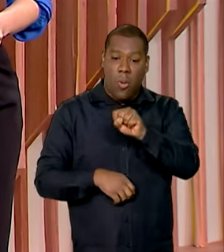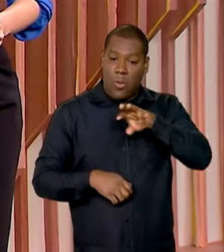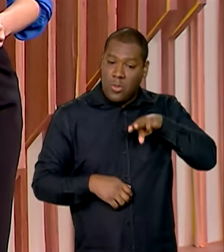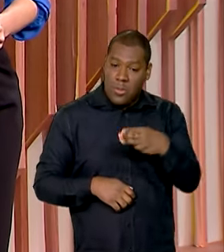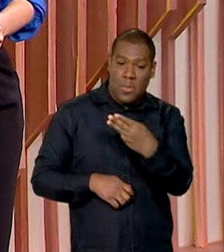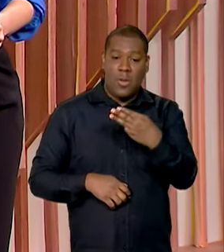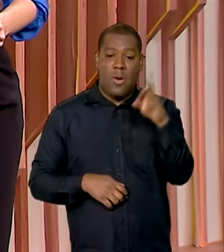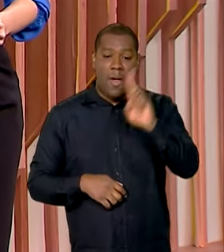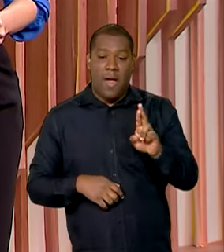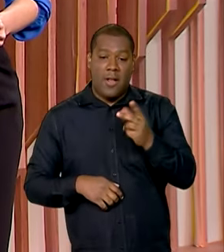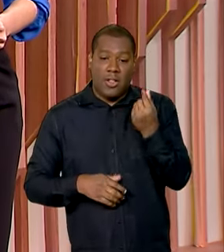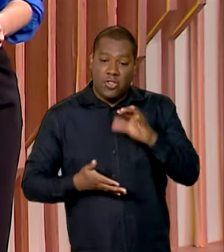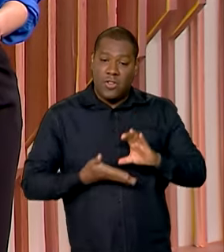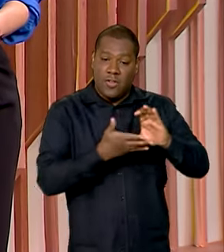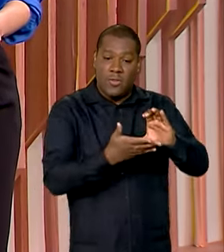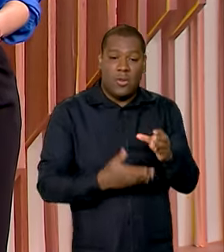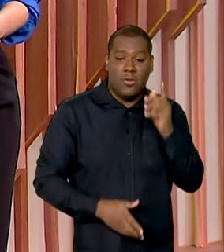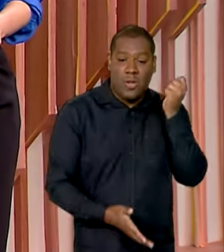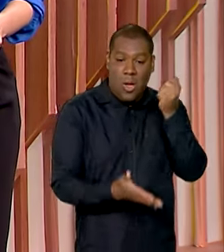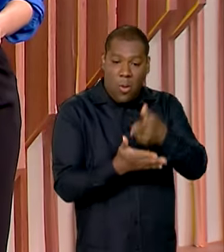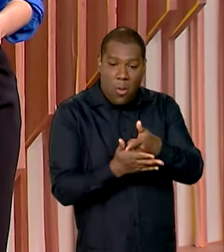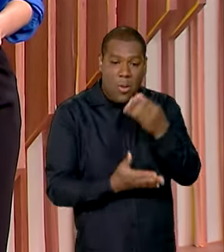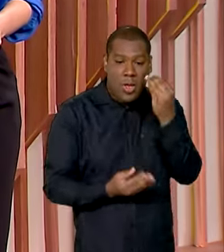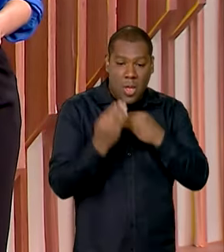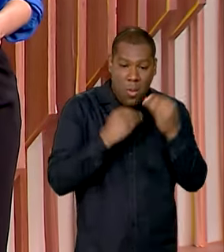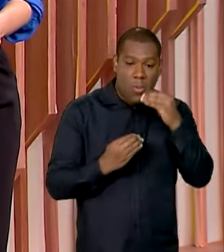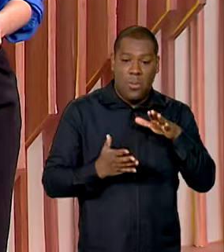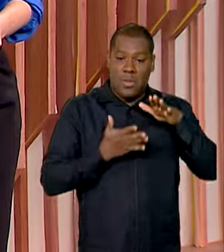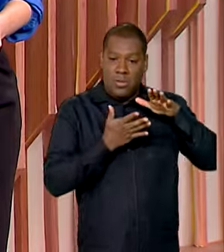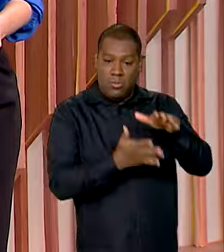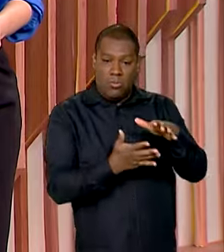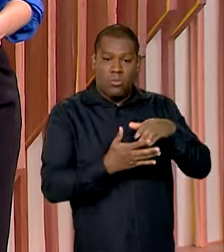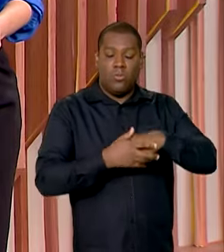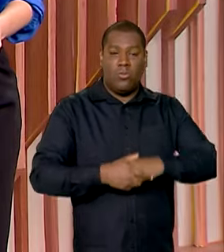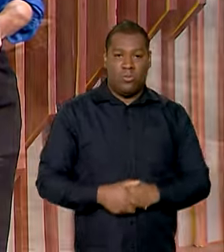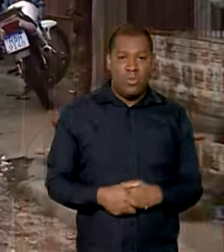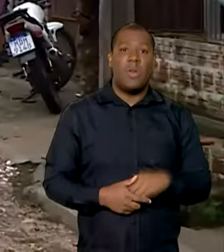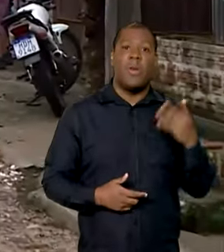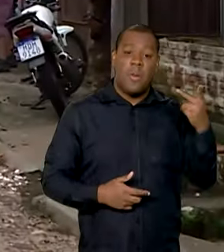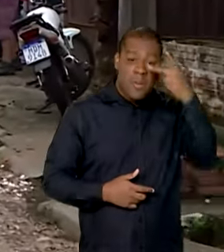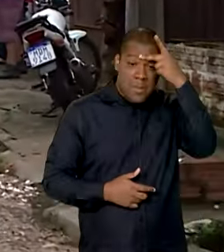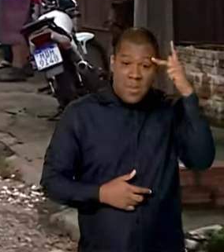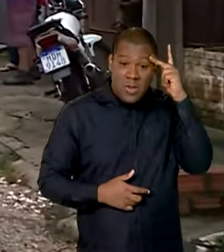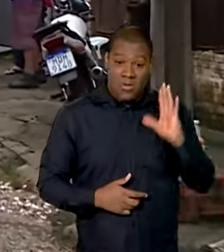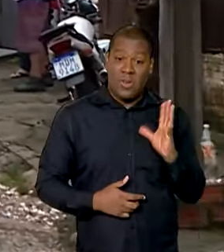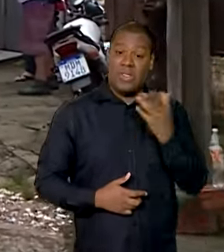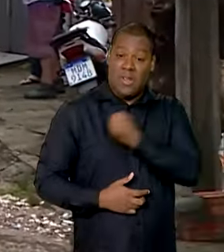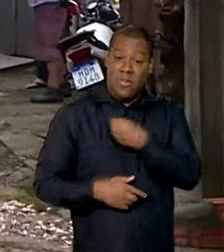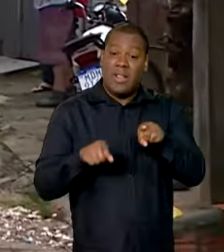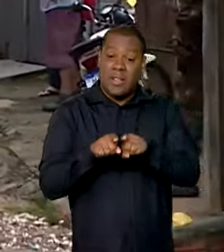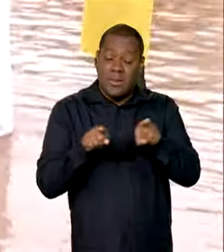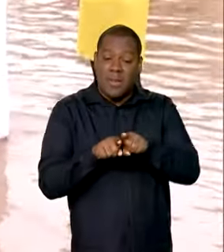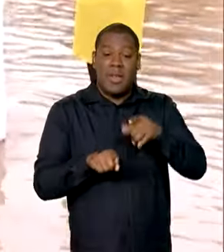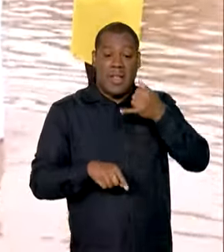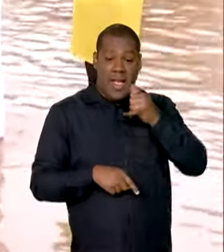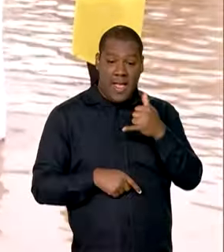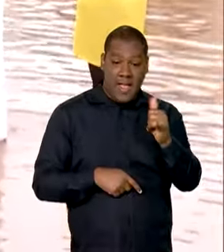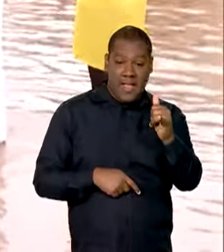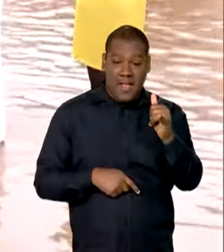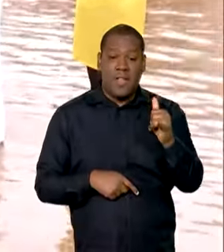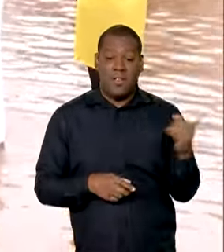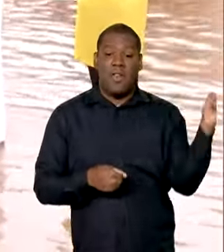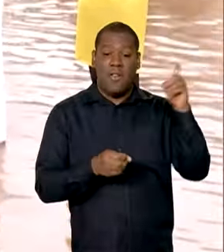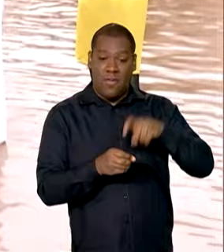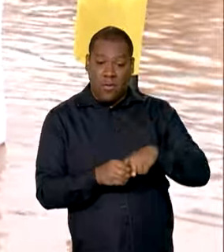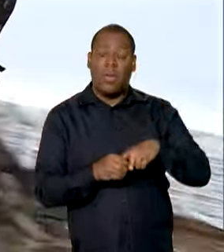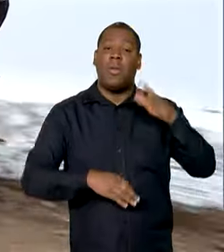a compra de cestas básicas. Resgate, salvamentos e restabelecimento de energia. Mais de 14 mil